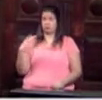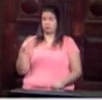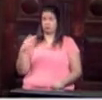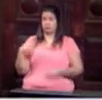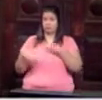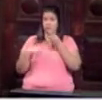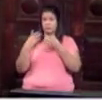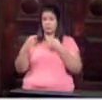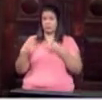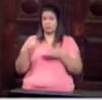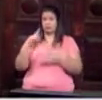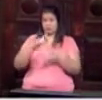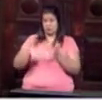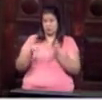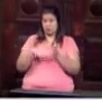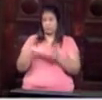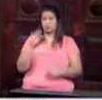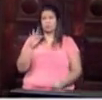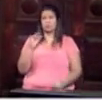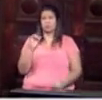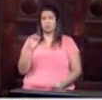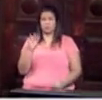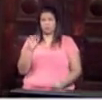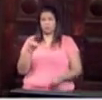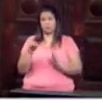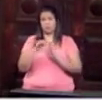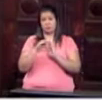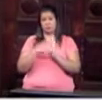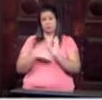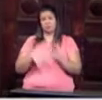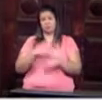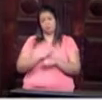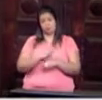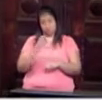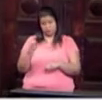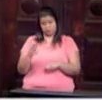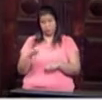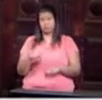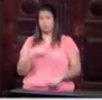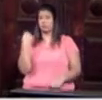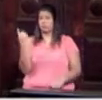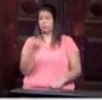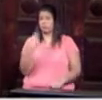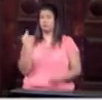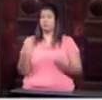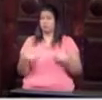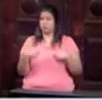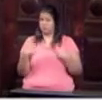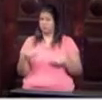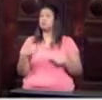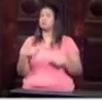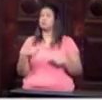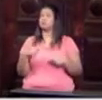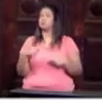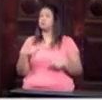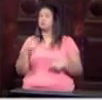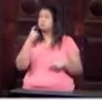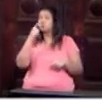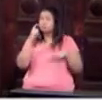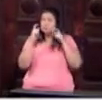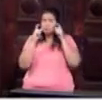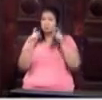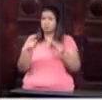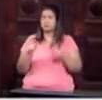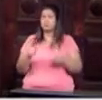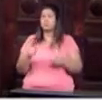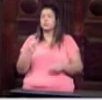desta exclusão do FEF, sobre a receita do Estado. Nós teríamos que ter um quadro, uma planilha demonstrando o que, que